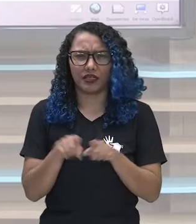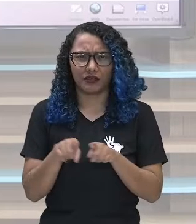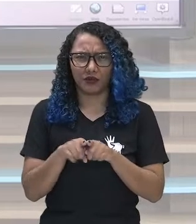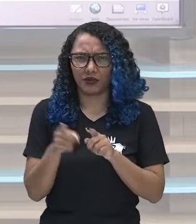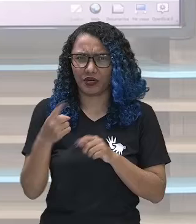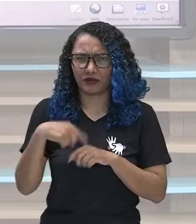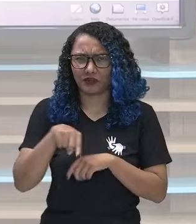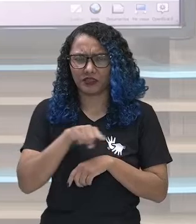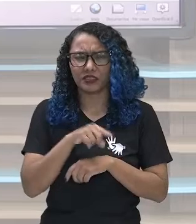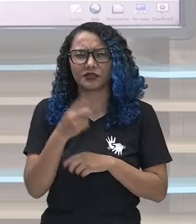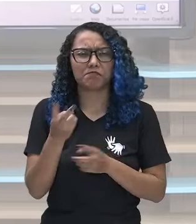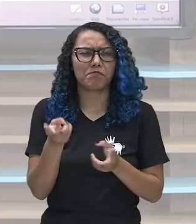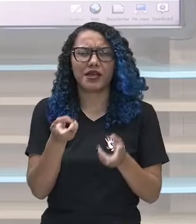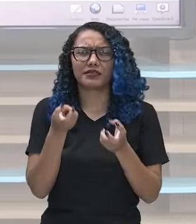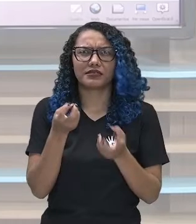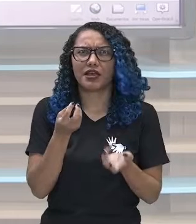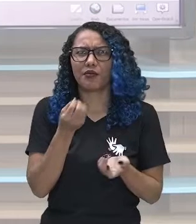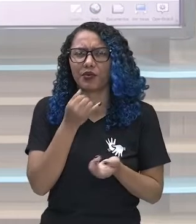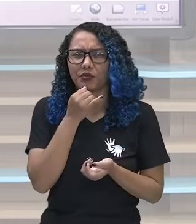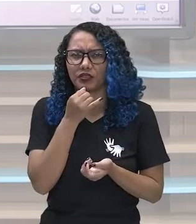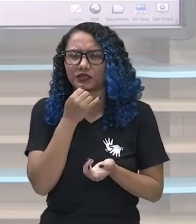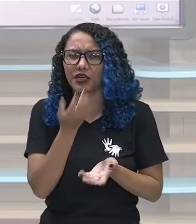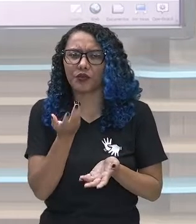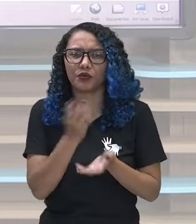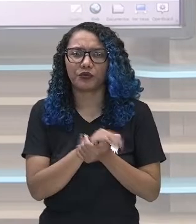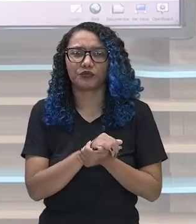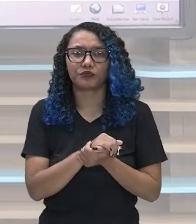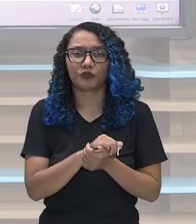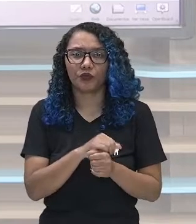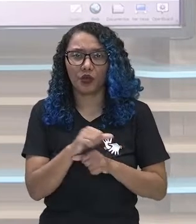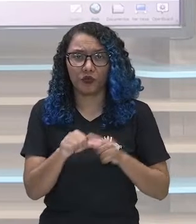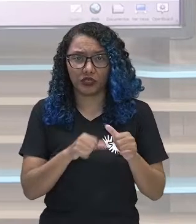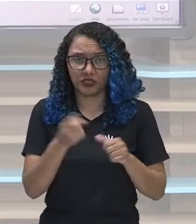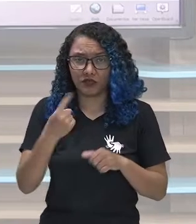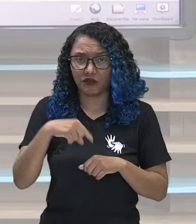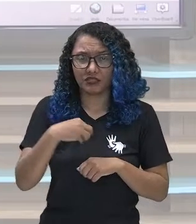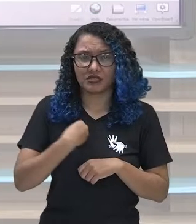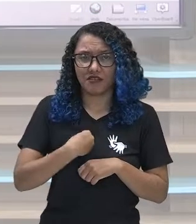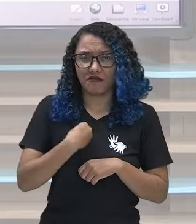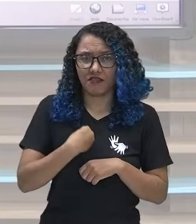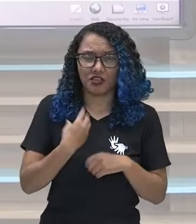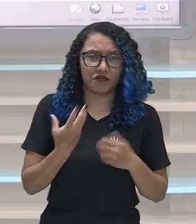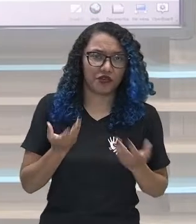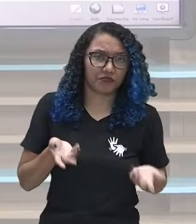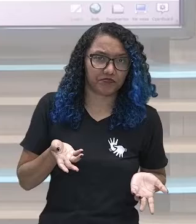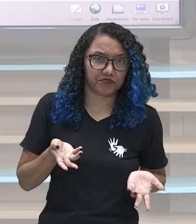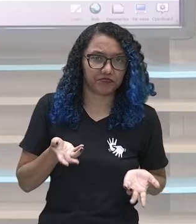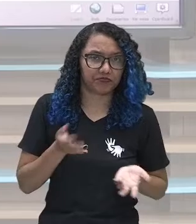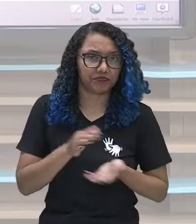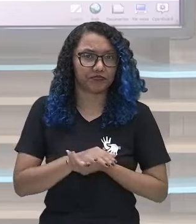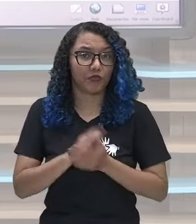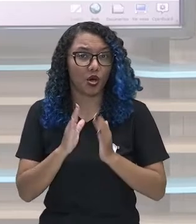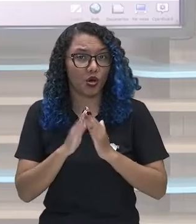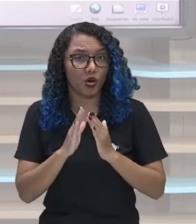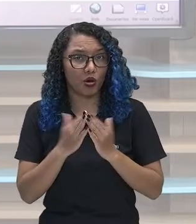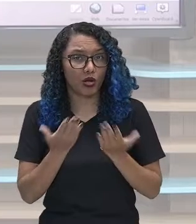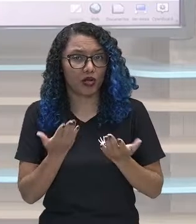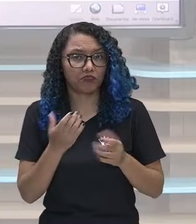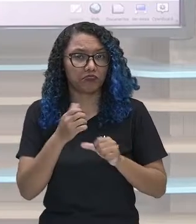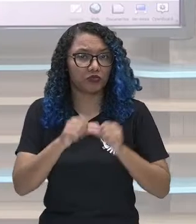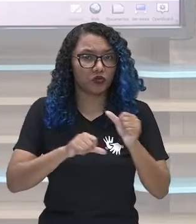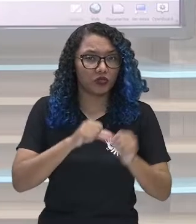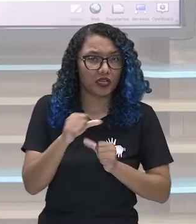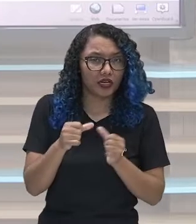que vocês observam de mudanças no lugar em que você aí está morando, né? As mudanças